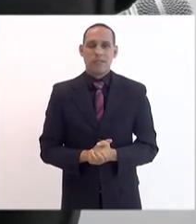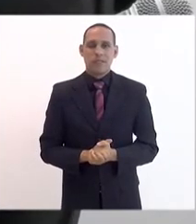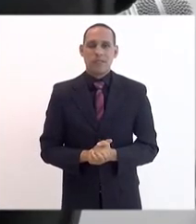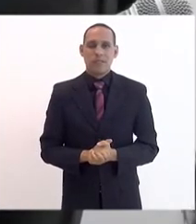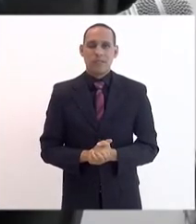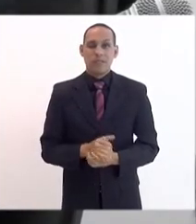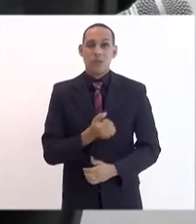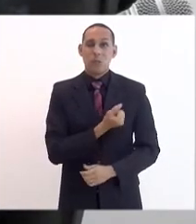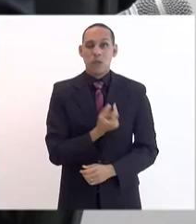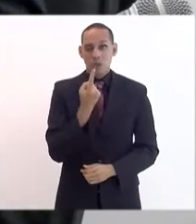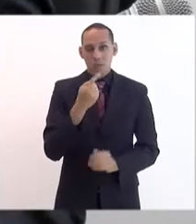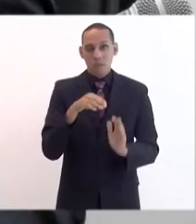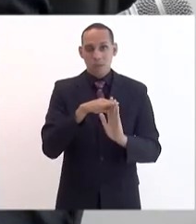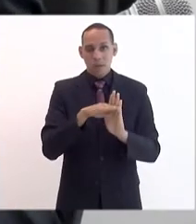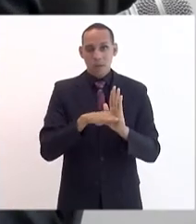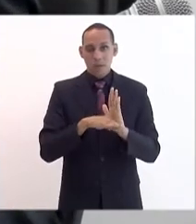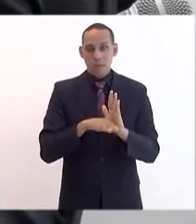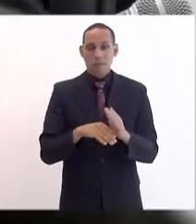Número 1 da pauta.